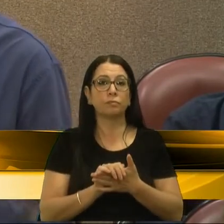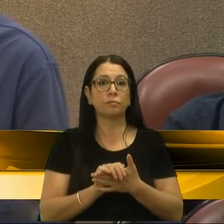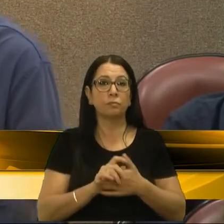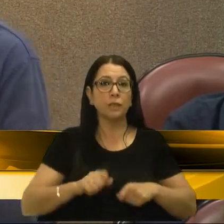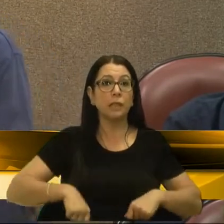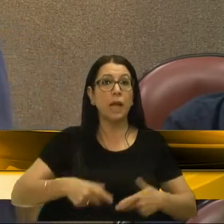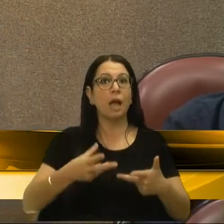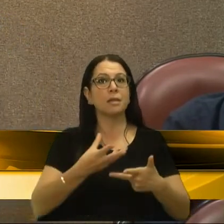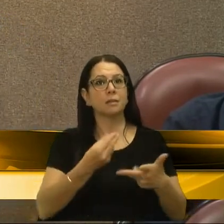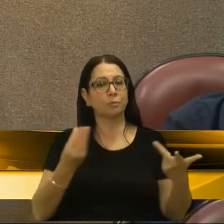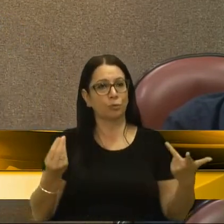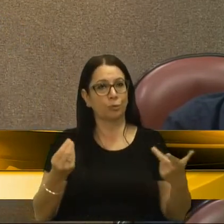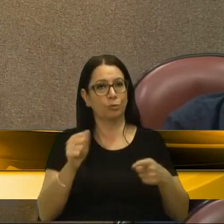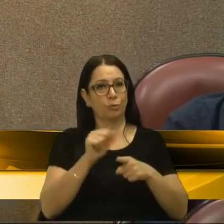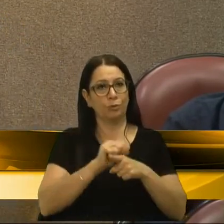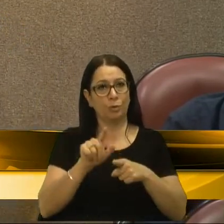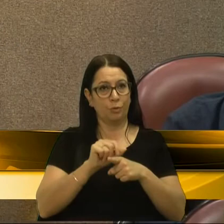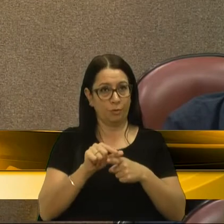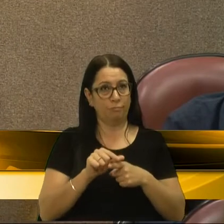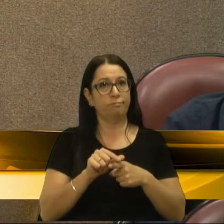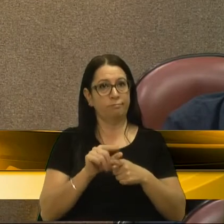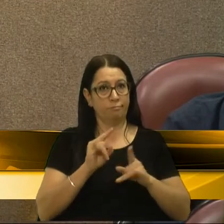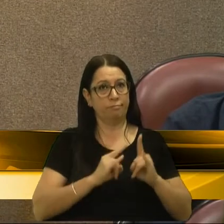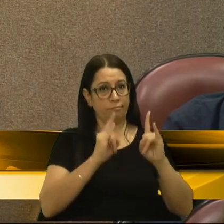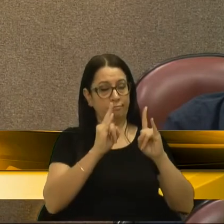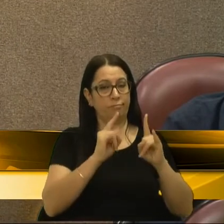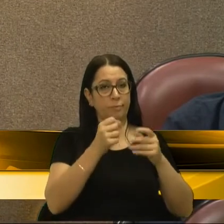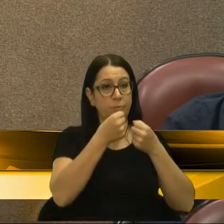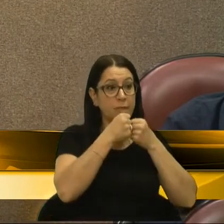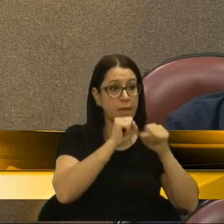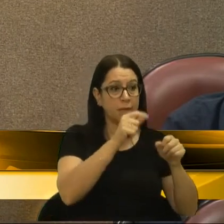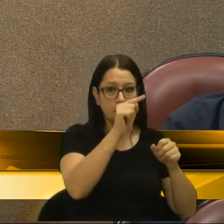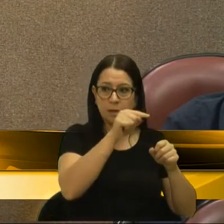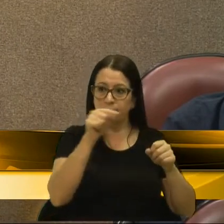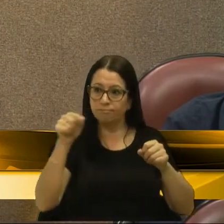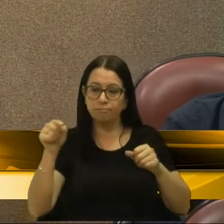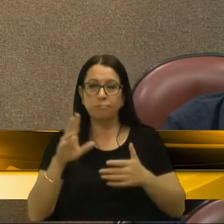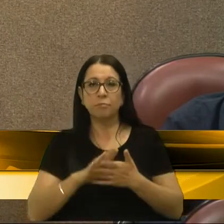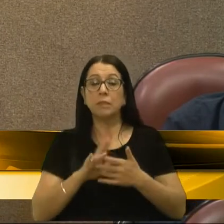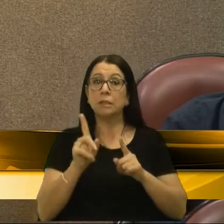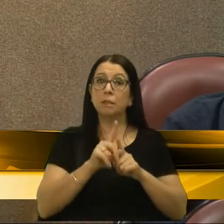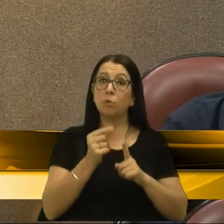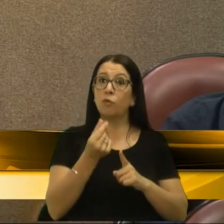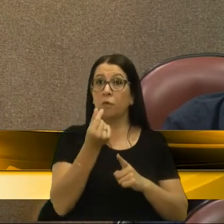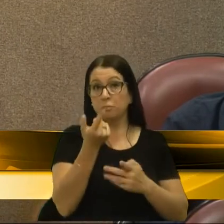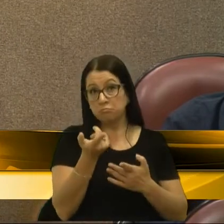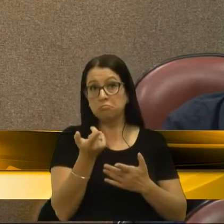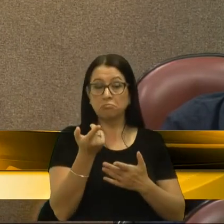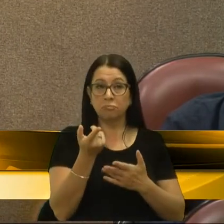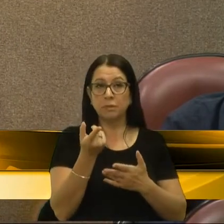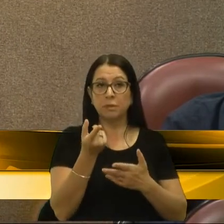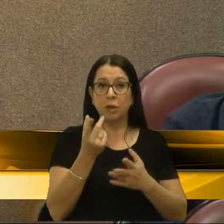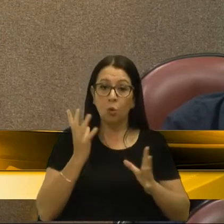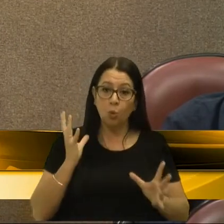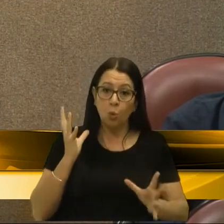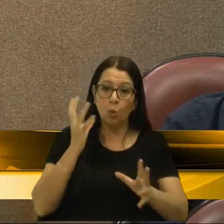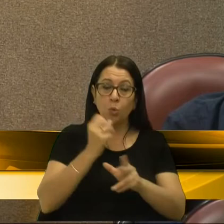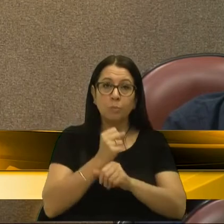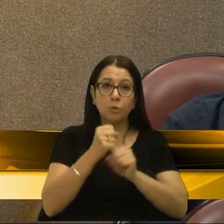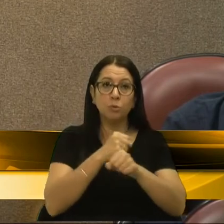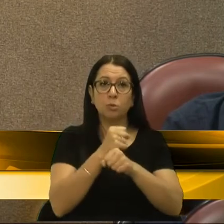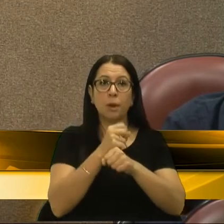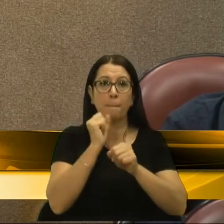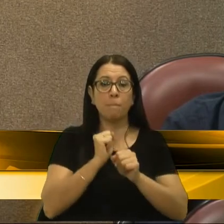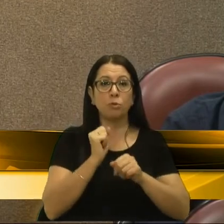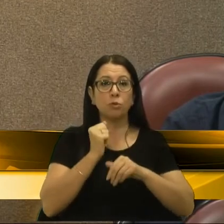gasta muito em aluguel, com prédios alugados para suas secretarias, cujo valor, numa somatória de anos, se